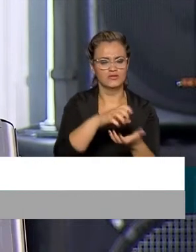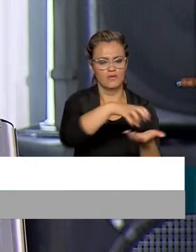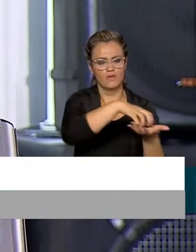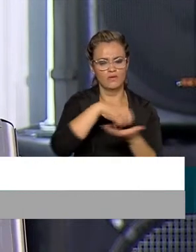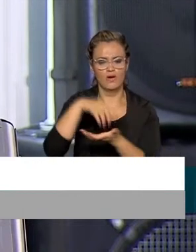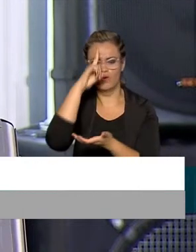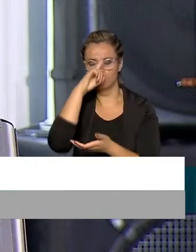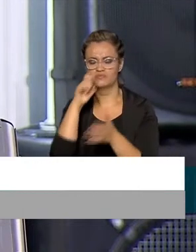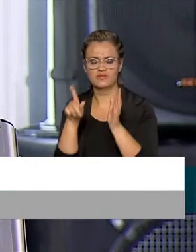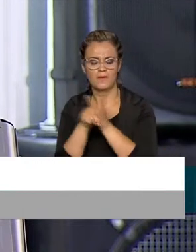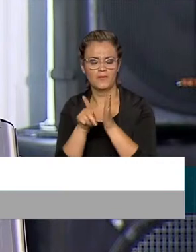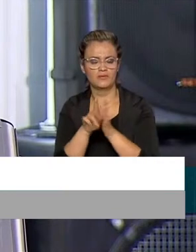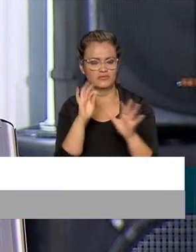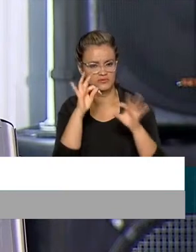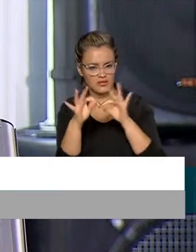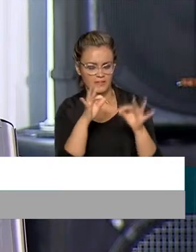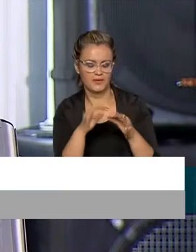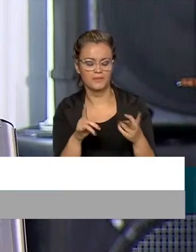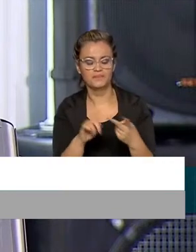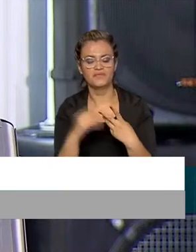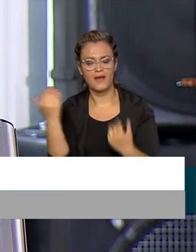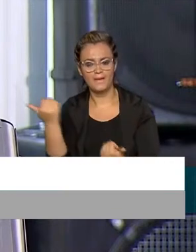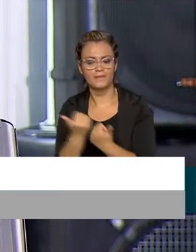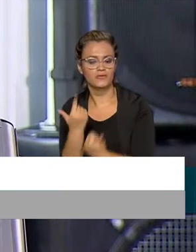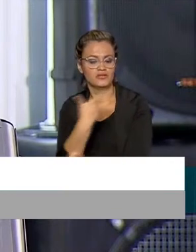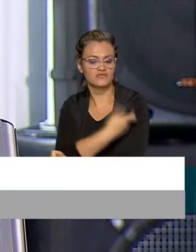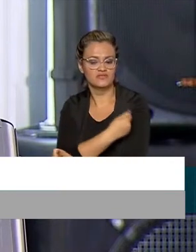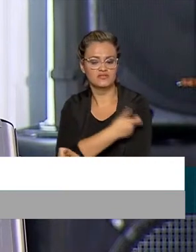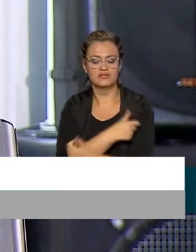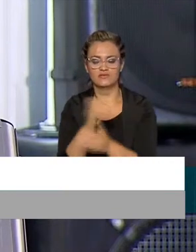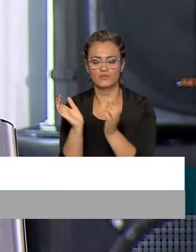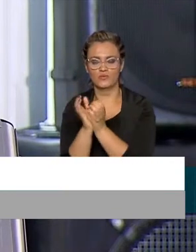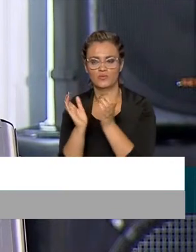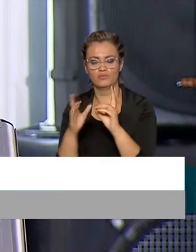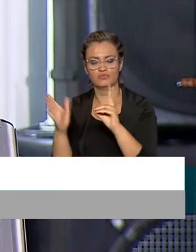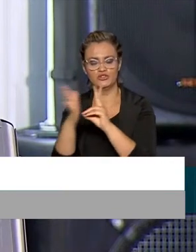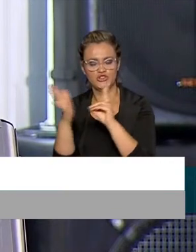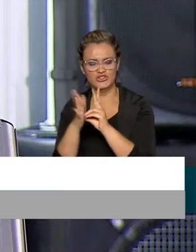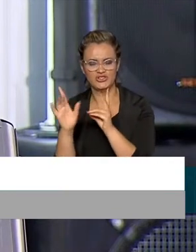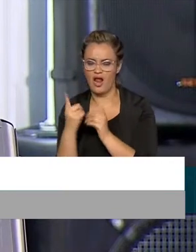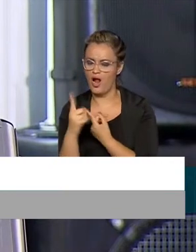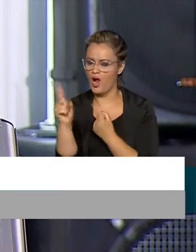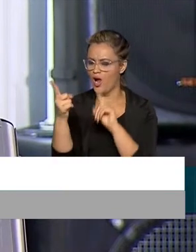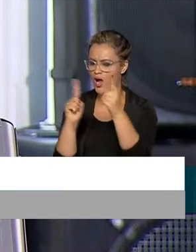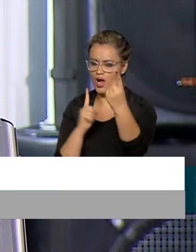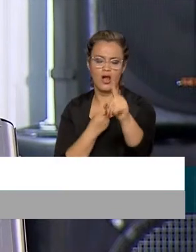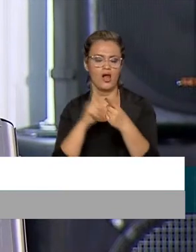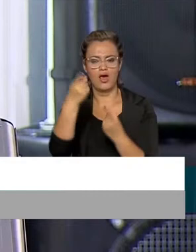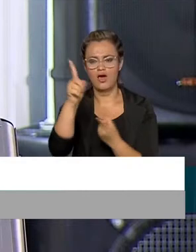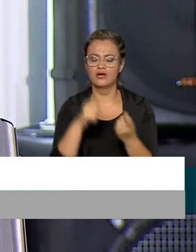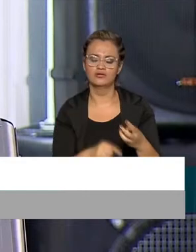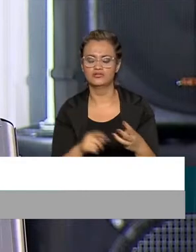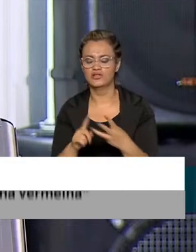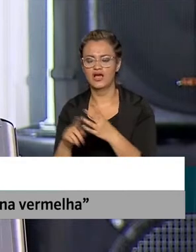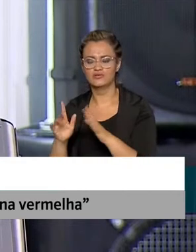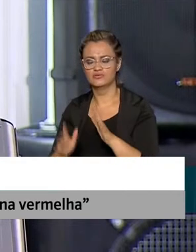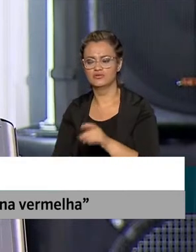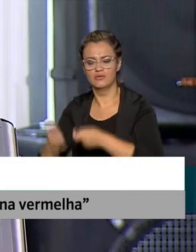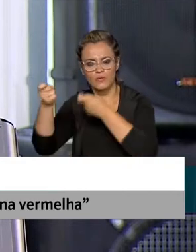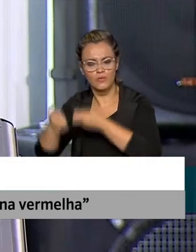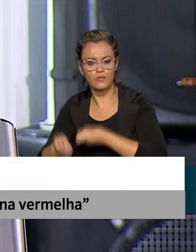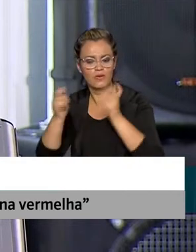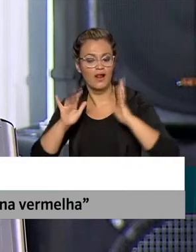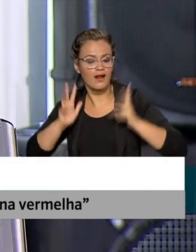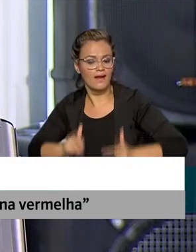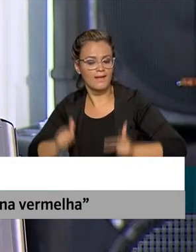várias unidades da Federação, apoiando a vacinação de povos indígenas em áreas remotas, realizando desinfecção de